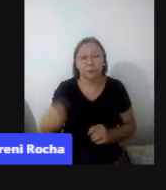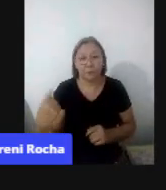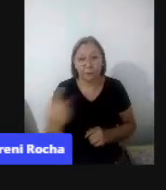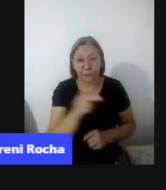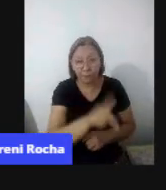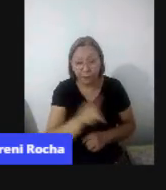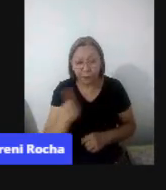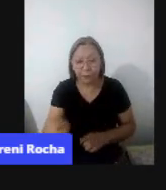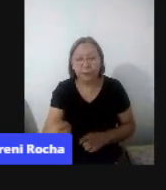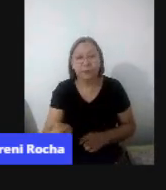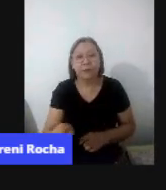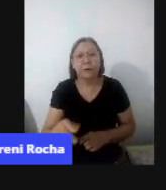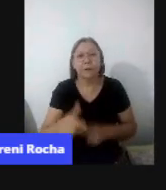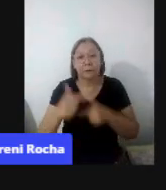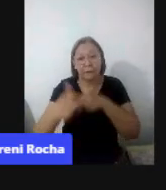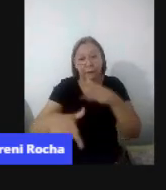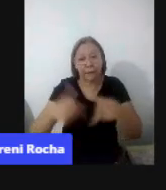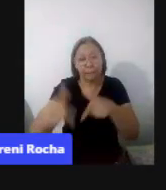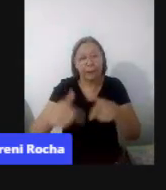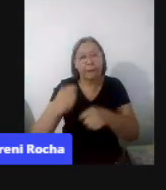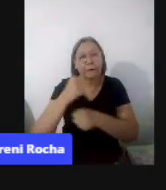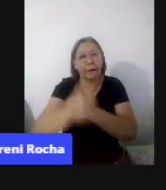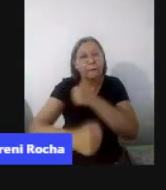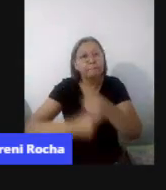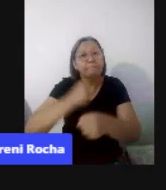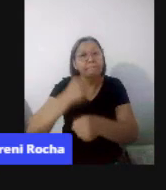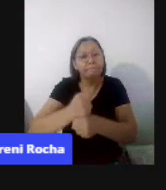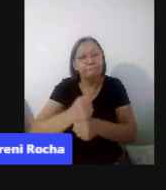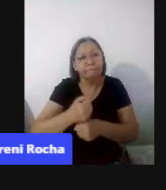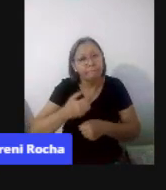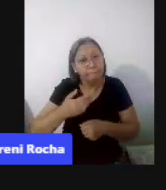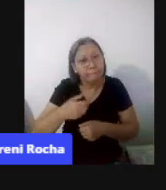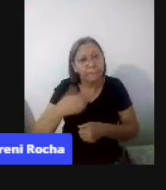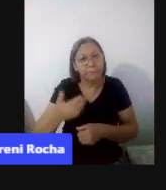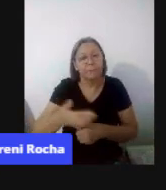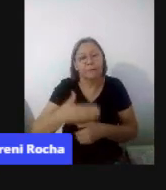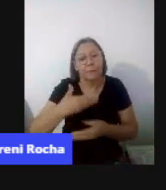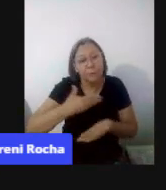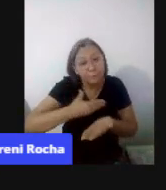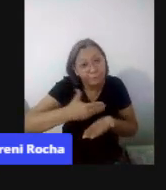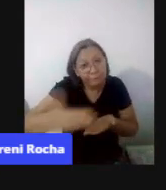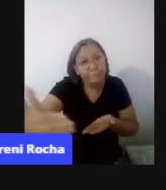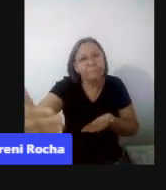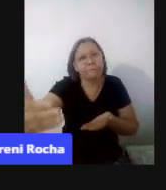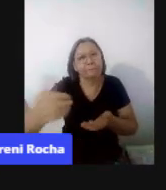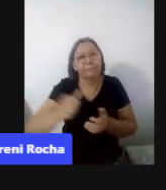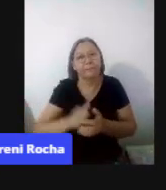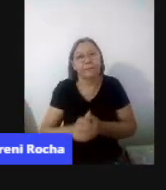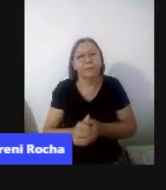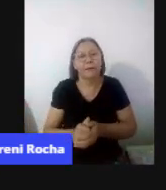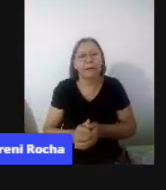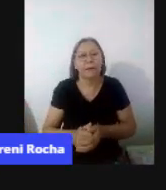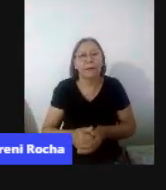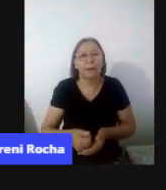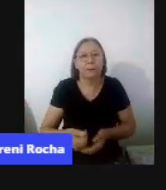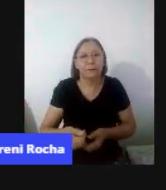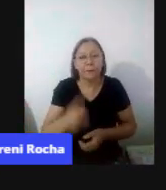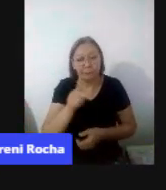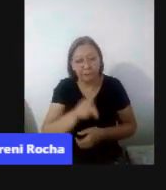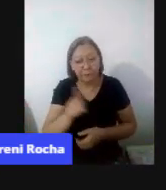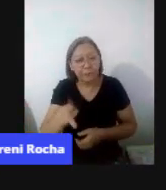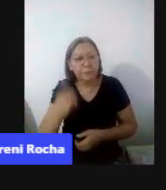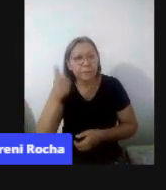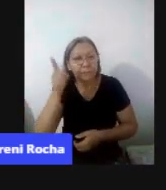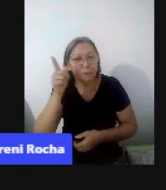há mais de um ano. Então, muita gente tem se dado sangue para fazer o melhor trabalho